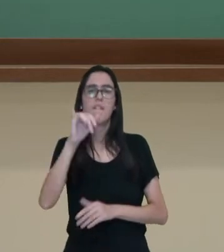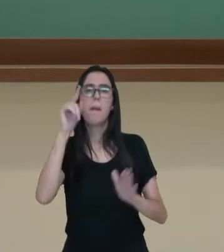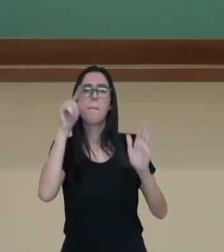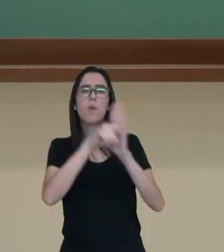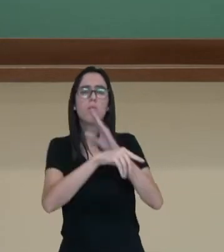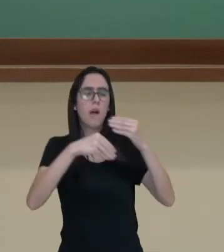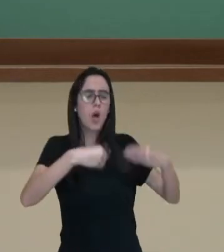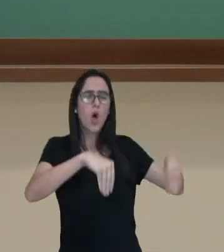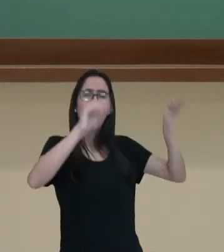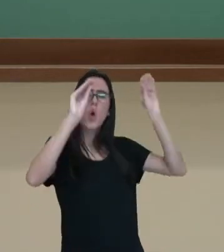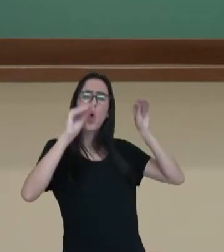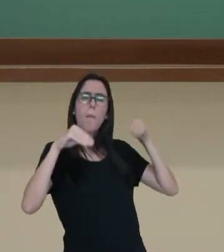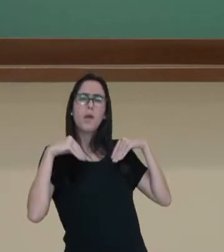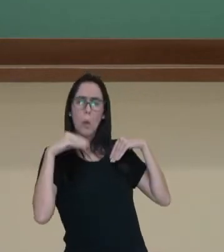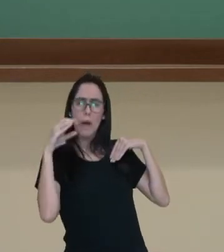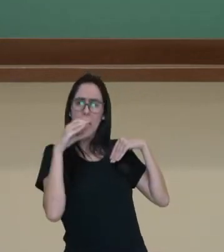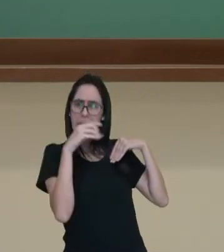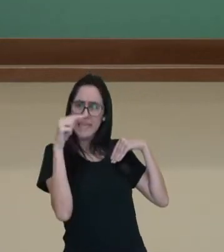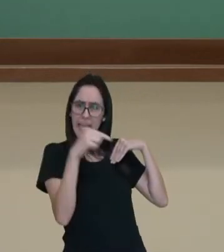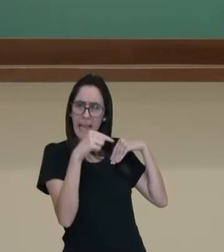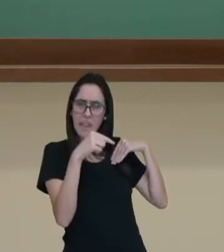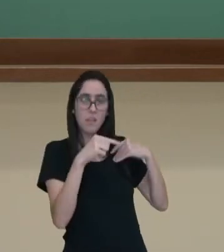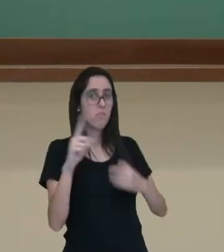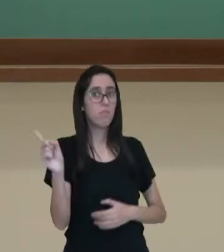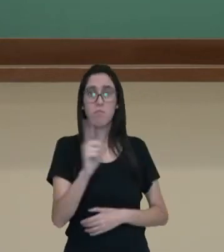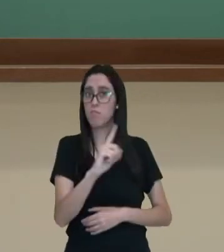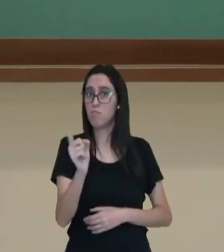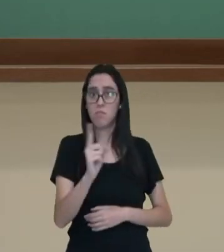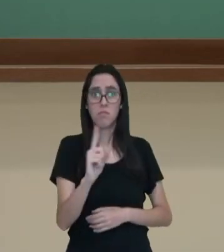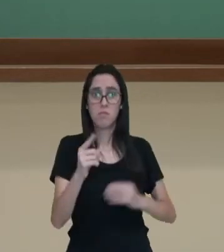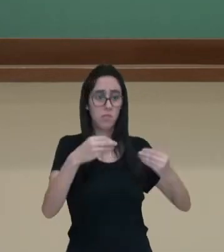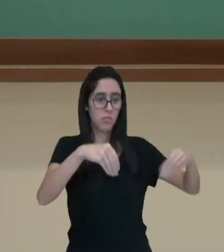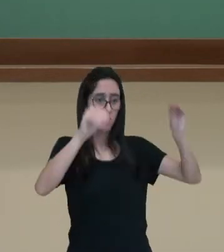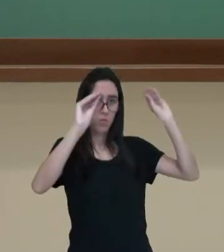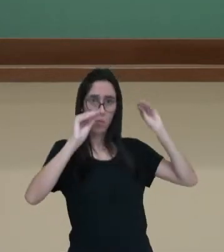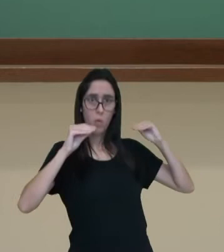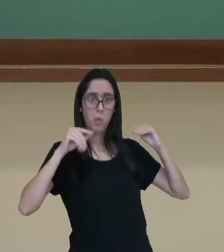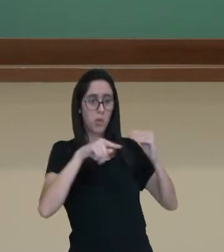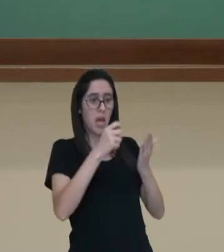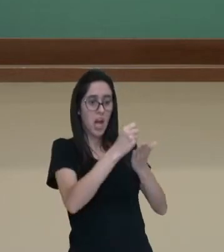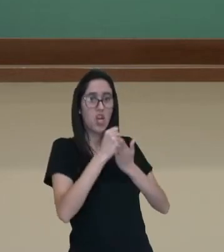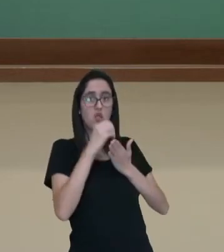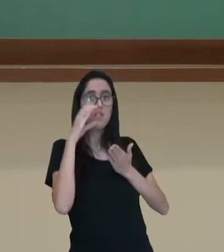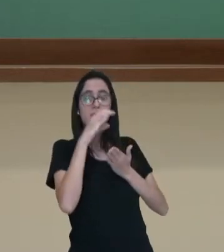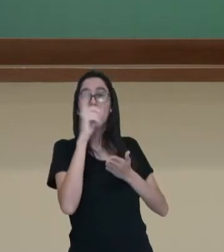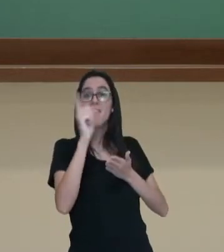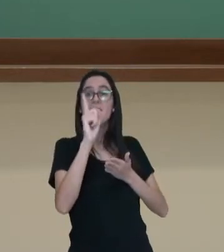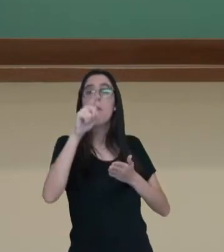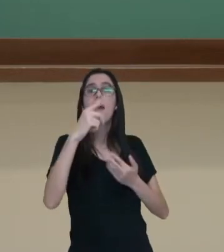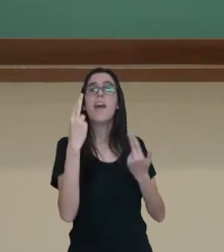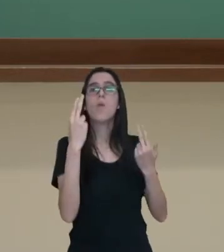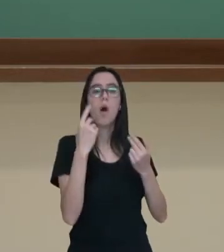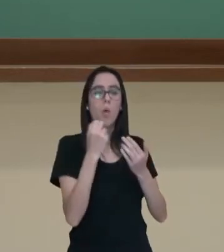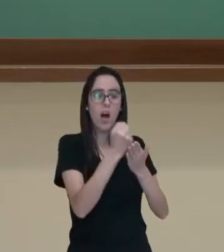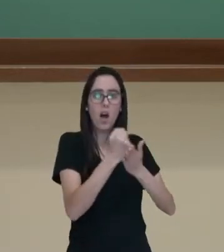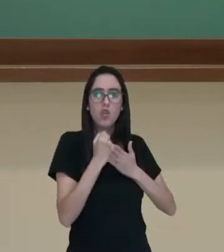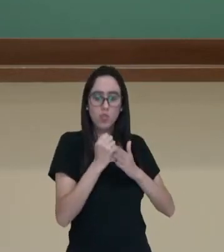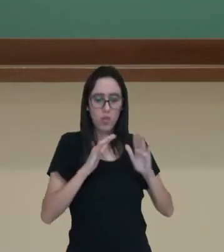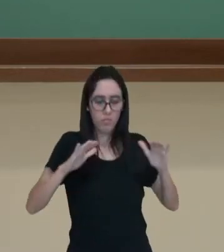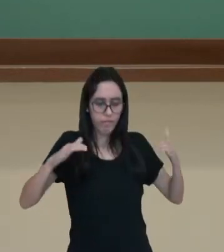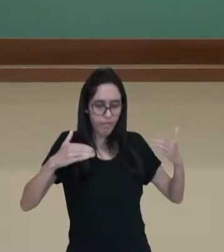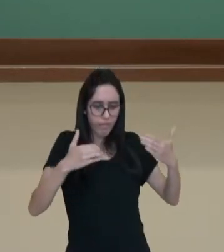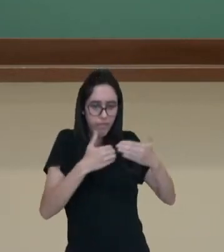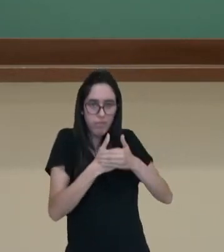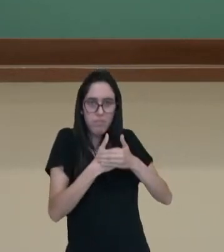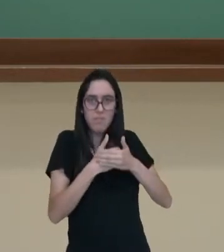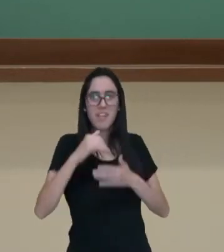esquenta. A resposta é não, né? O cobertor, ele não esquenta, ele isola, ele é um isolante. Então, quando você vai